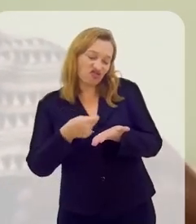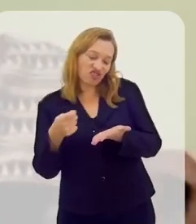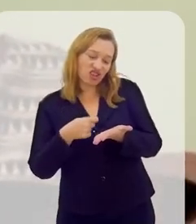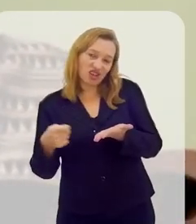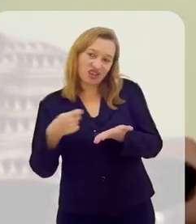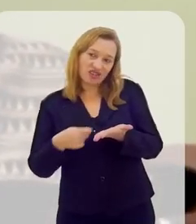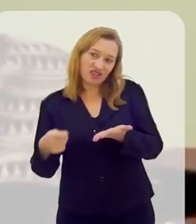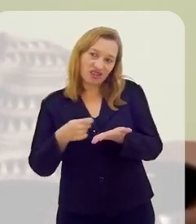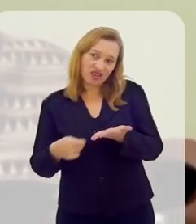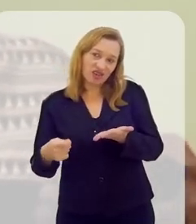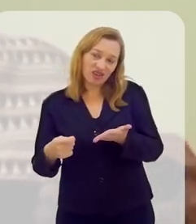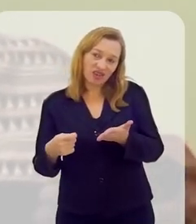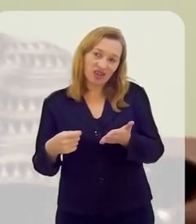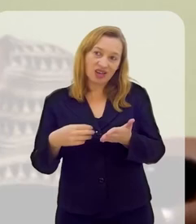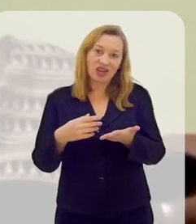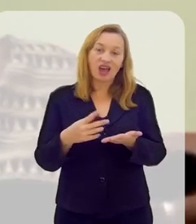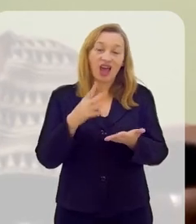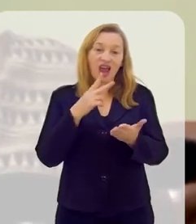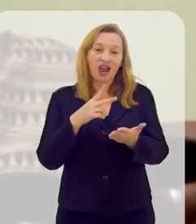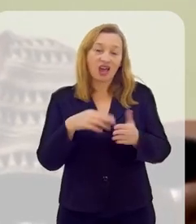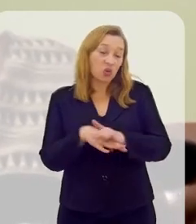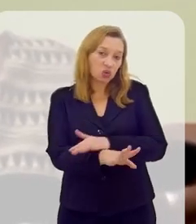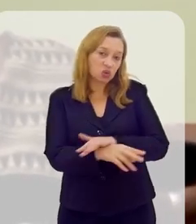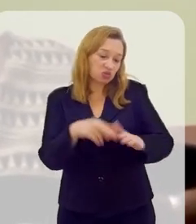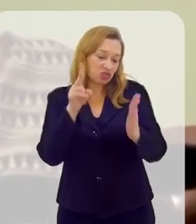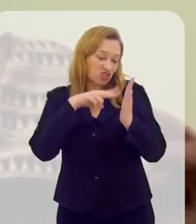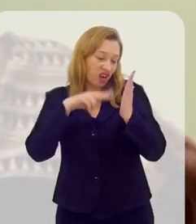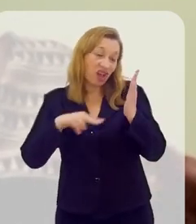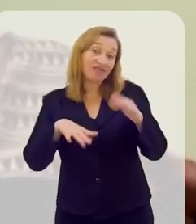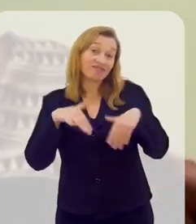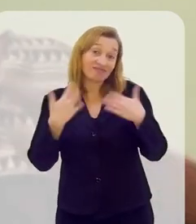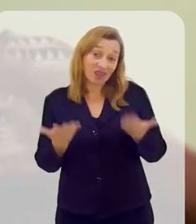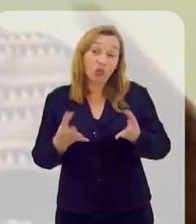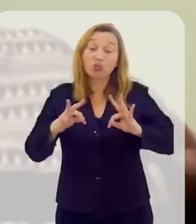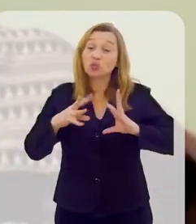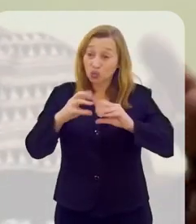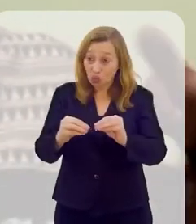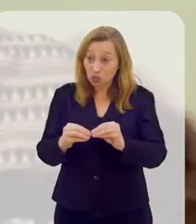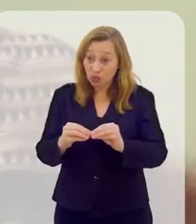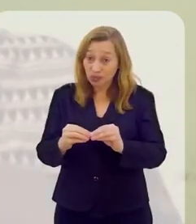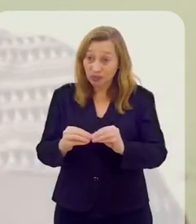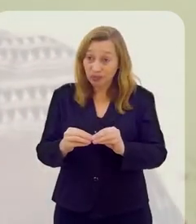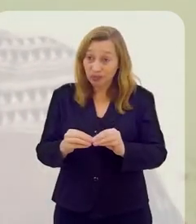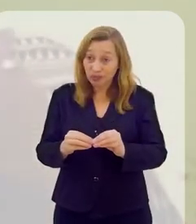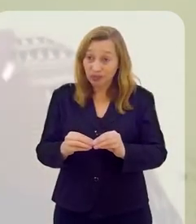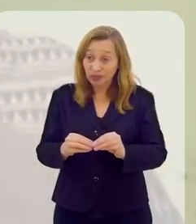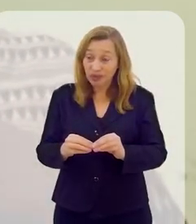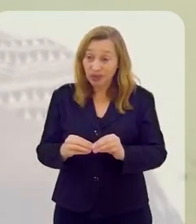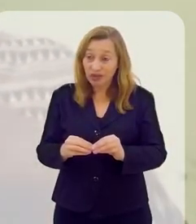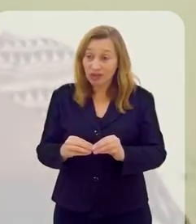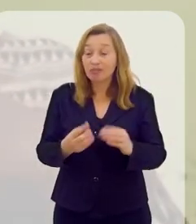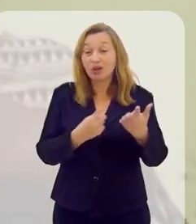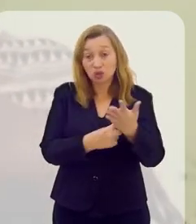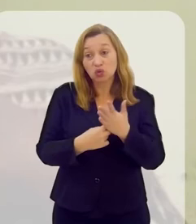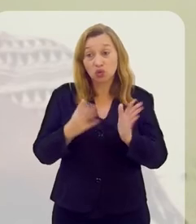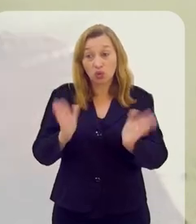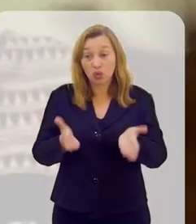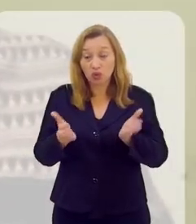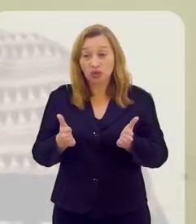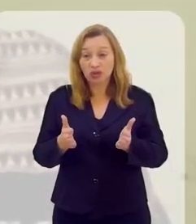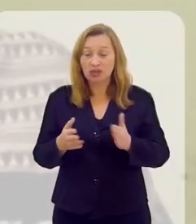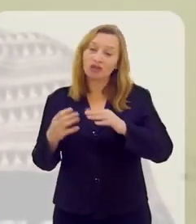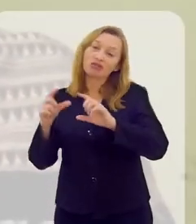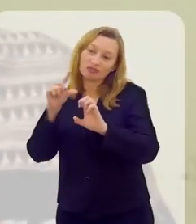em escrever, pelo hábito de leitura. Então, é isso tudo, né, me trouxe hoje para ser